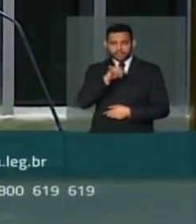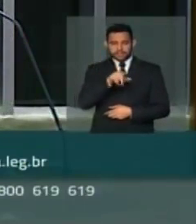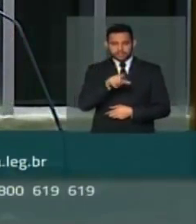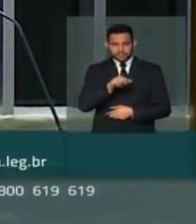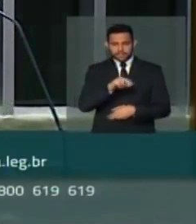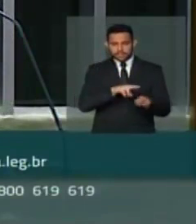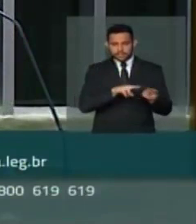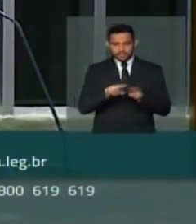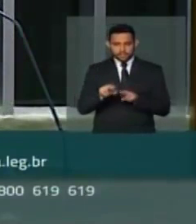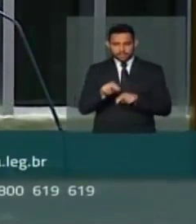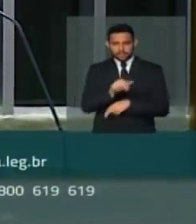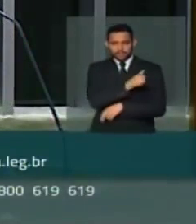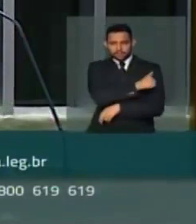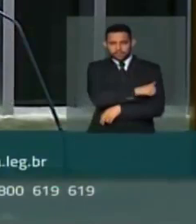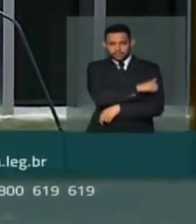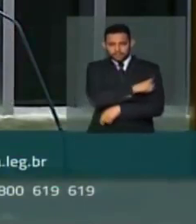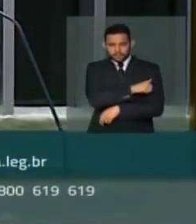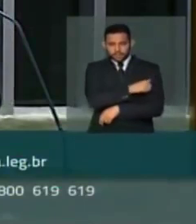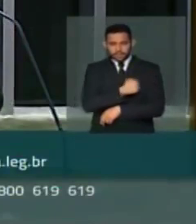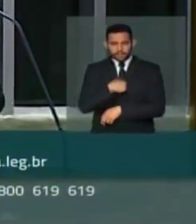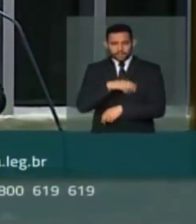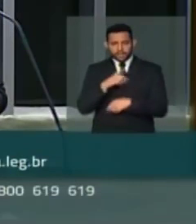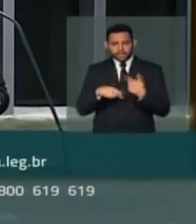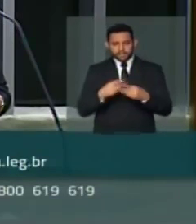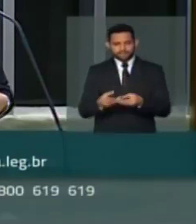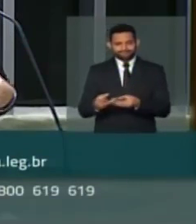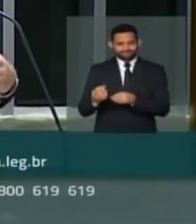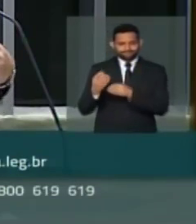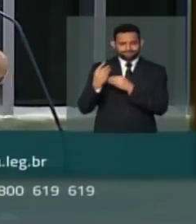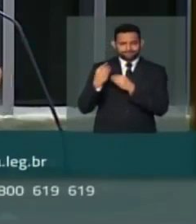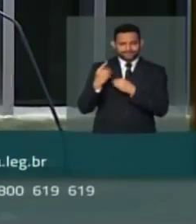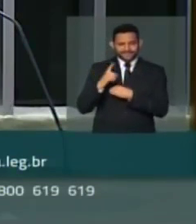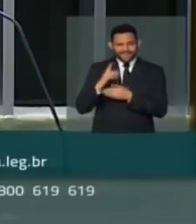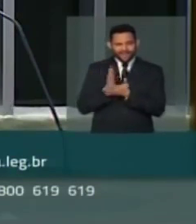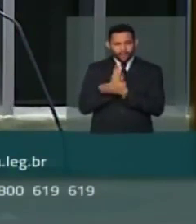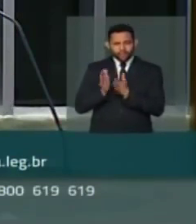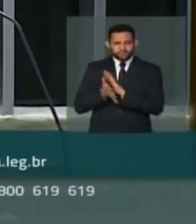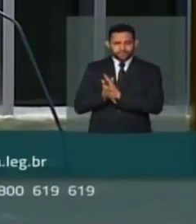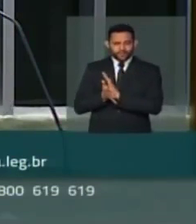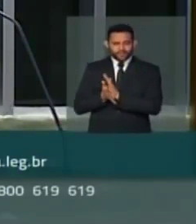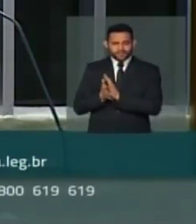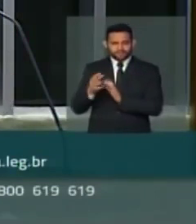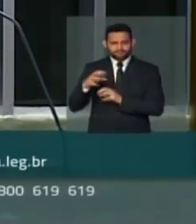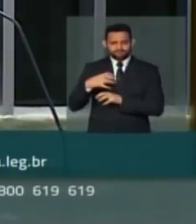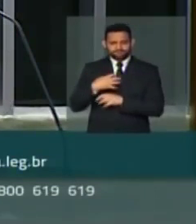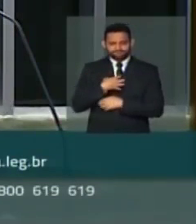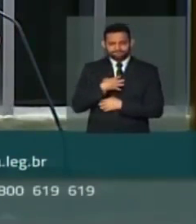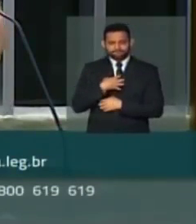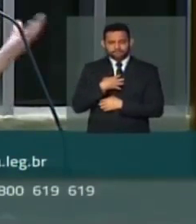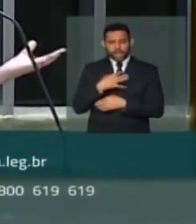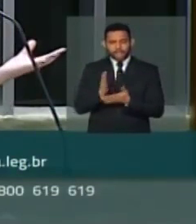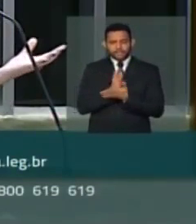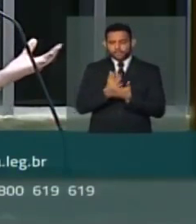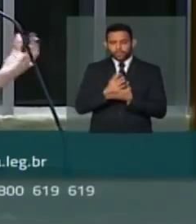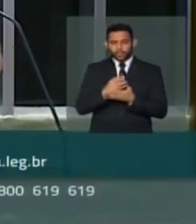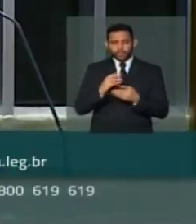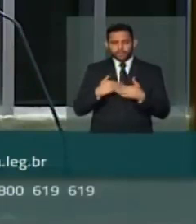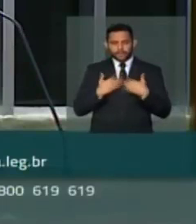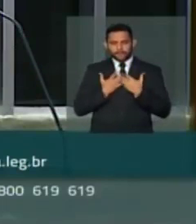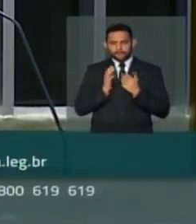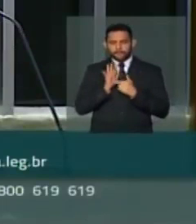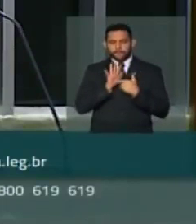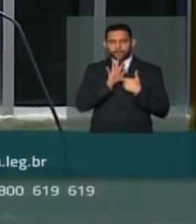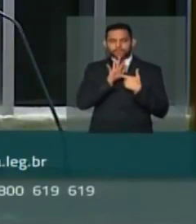semana, como enfermeira, de que a gente ainda carrega alguns preconceitos que muitas vezes a gente não consegue externar